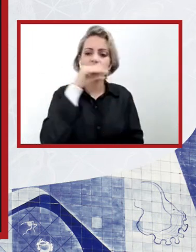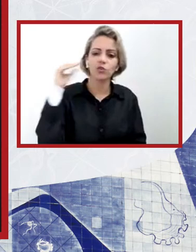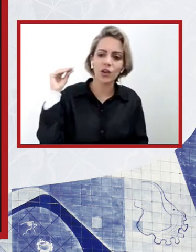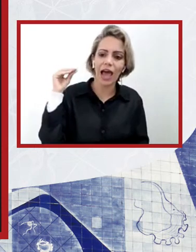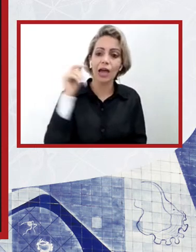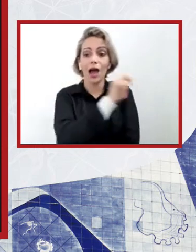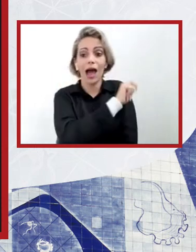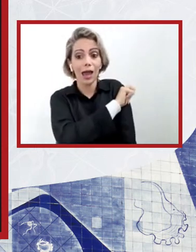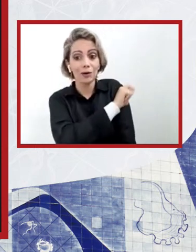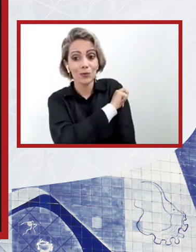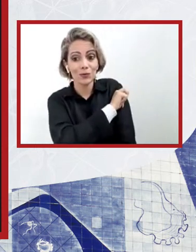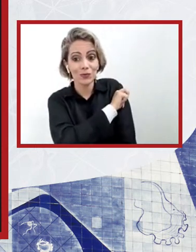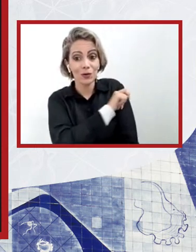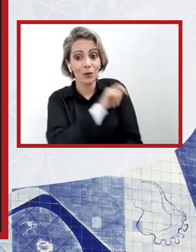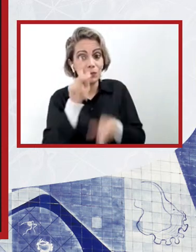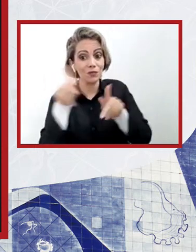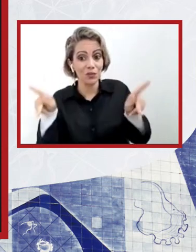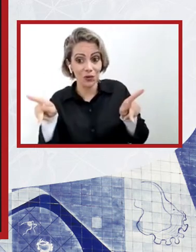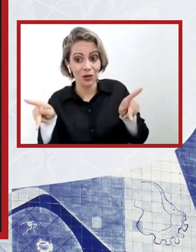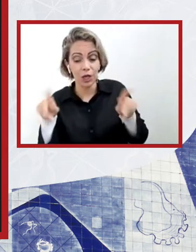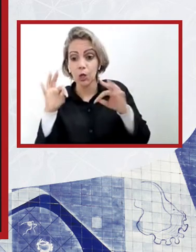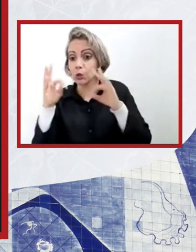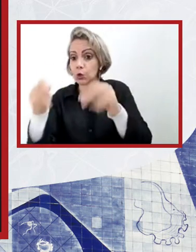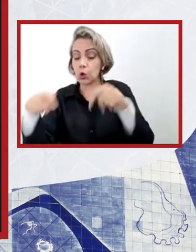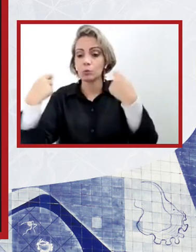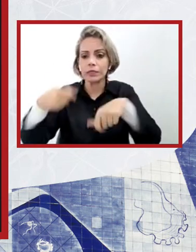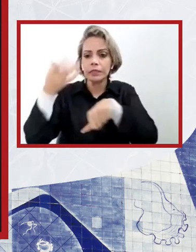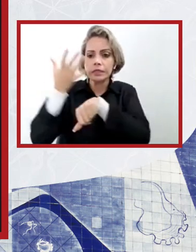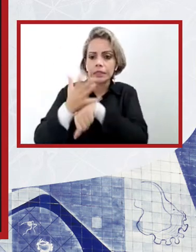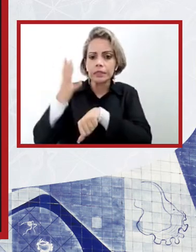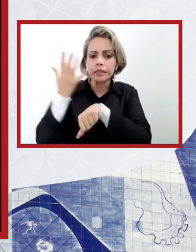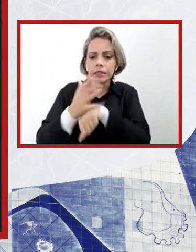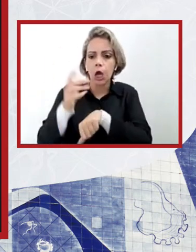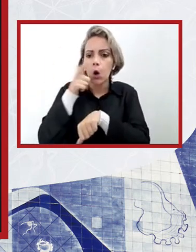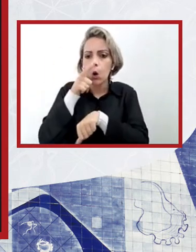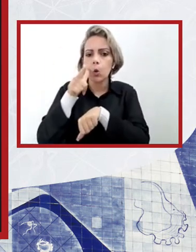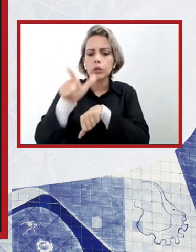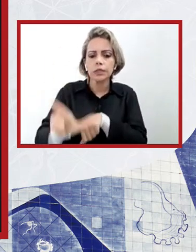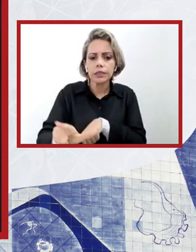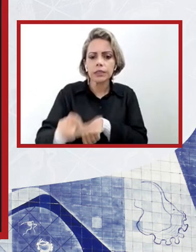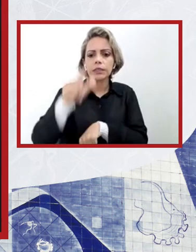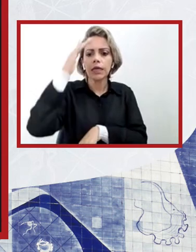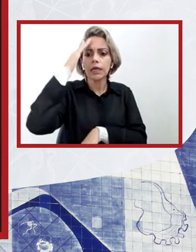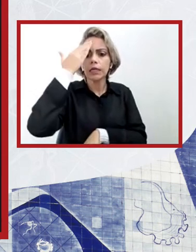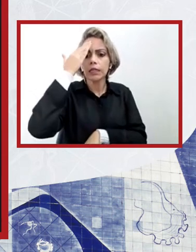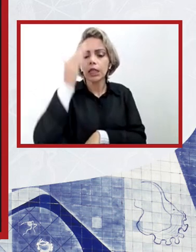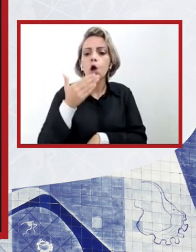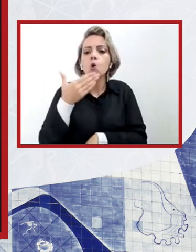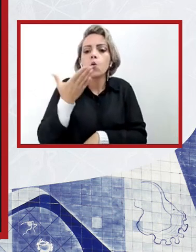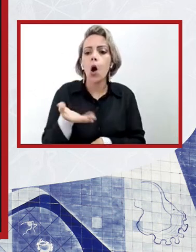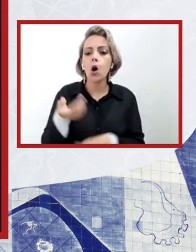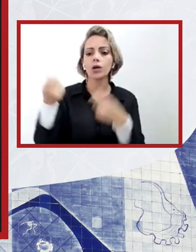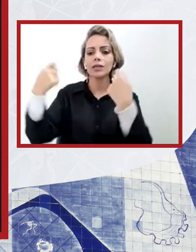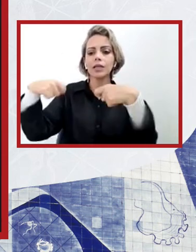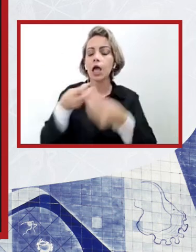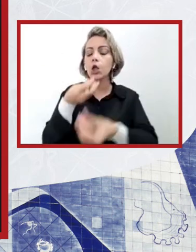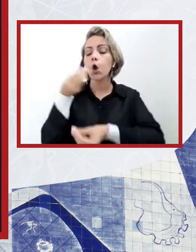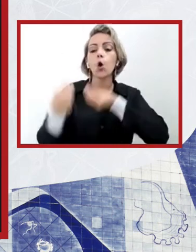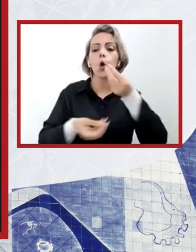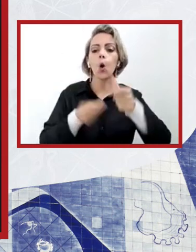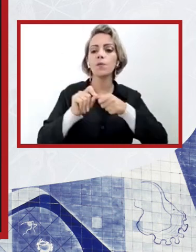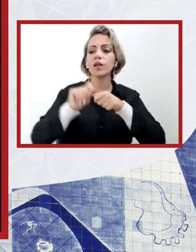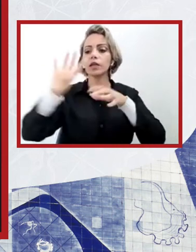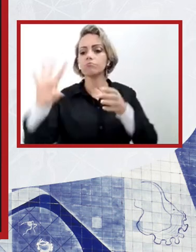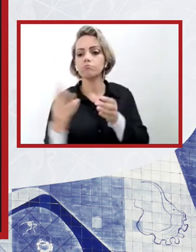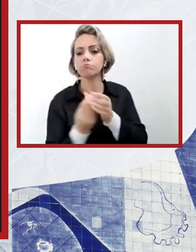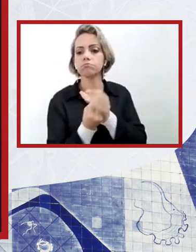e treinar os gestores também, para que a gente possa entender quais são as necessidades e obedecer aos